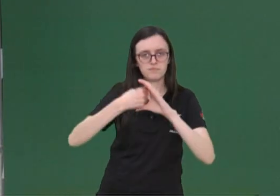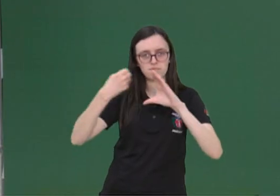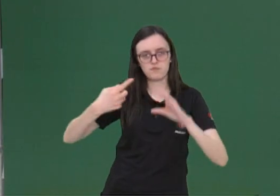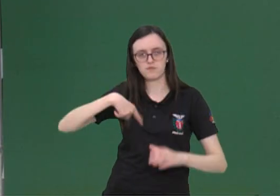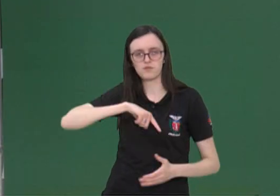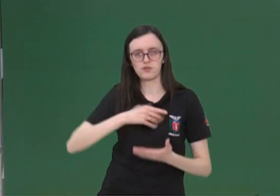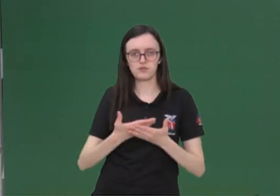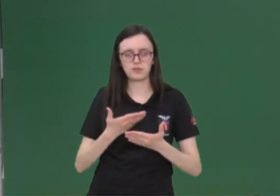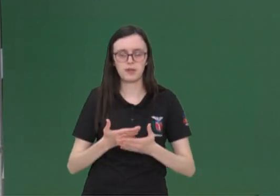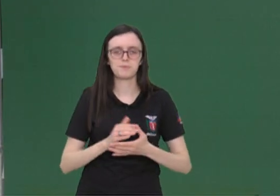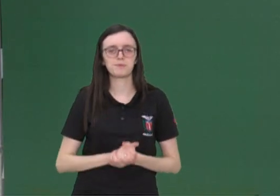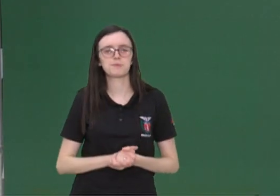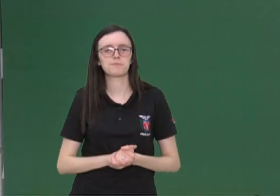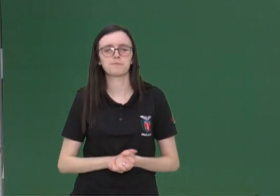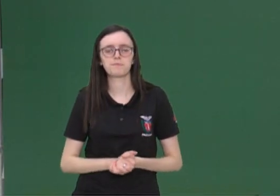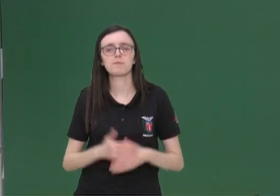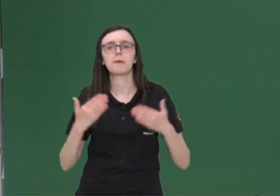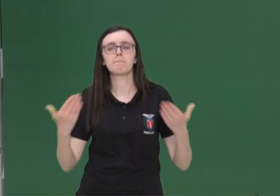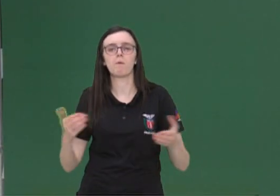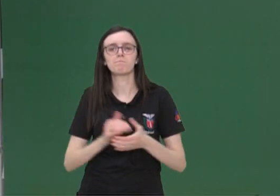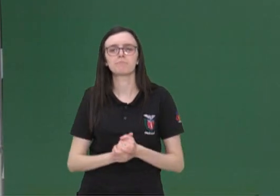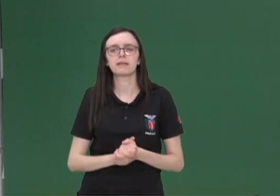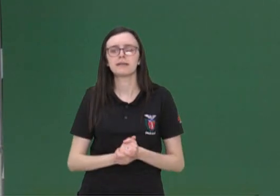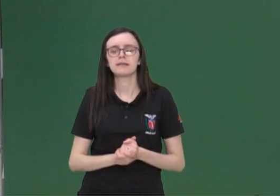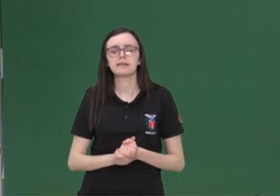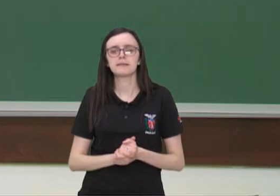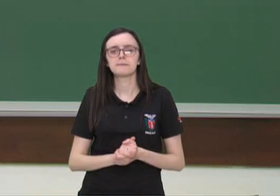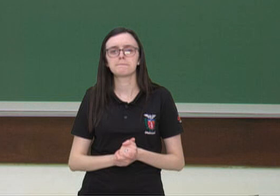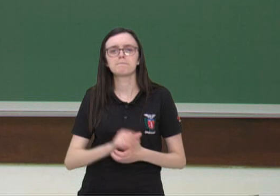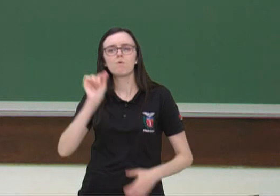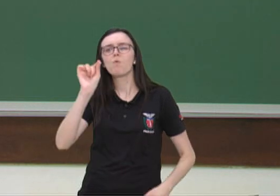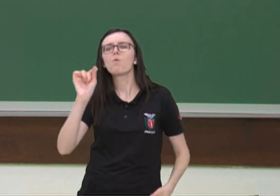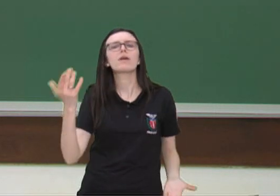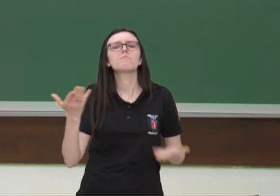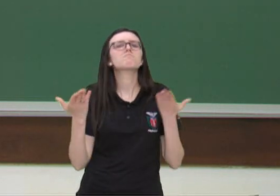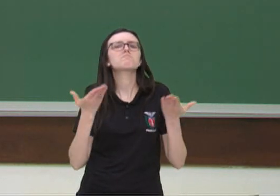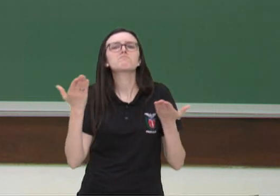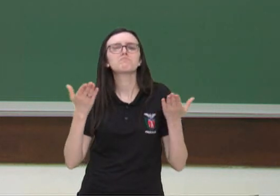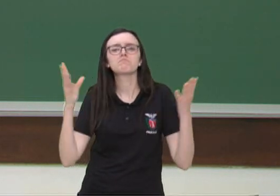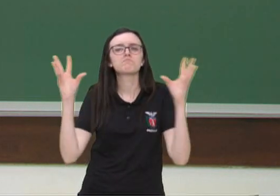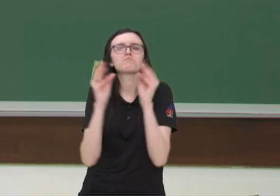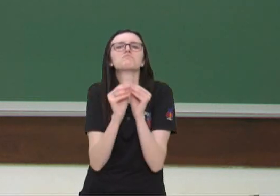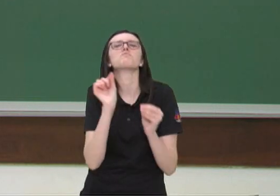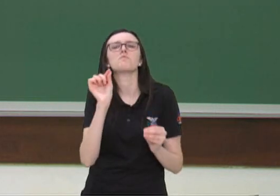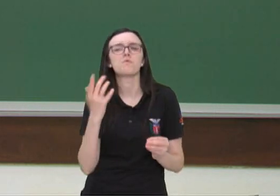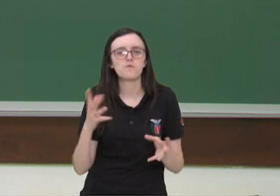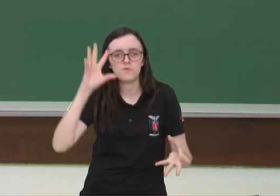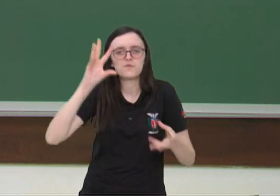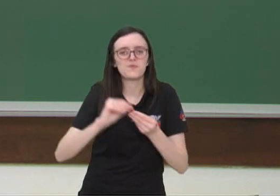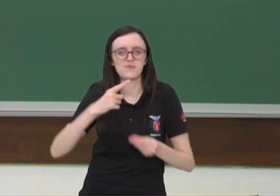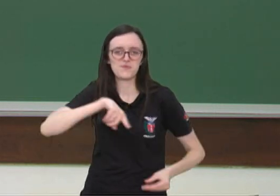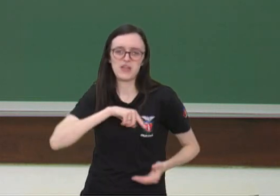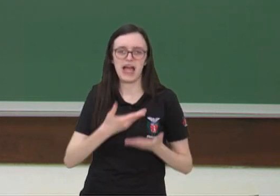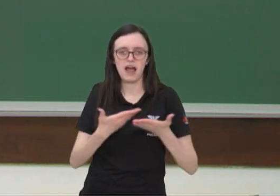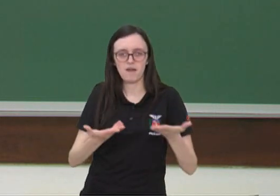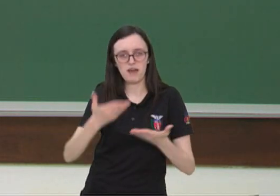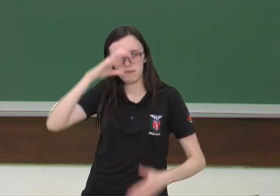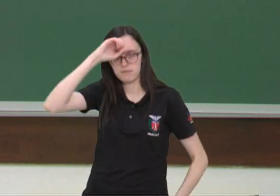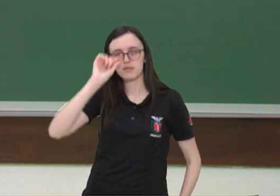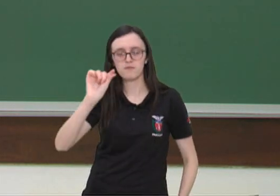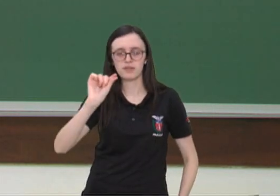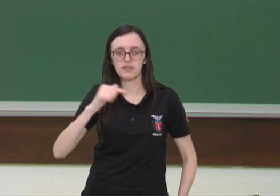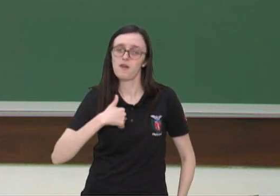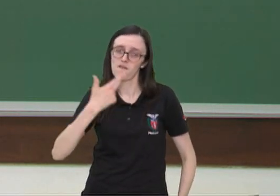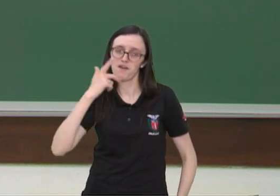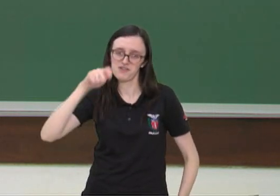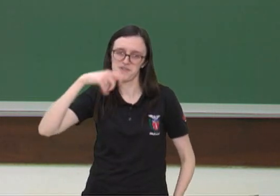que a gente viu. Então, pessoal, o que foi, qual é o resumo, né, da nossa aula de hoje? Eu tenho que